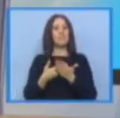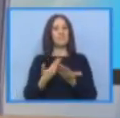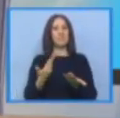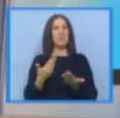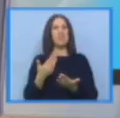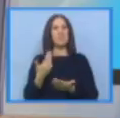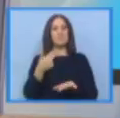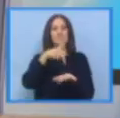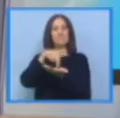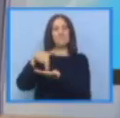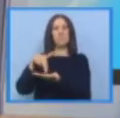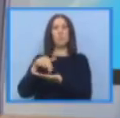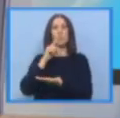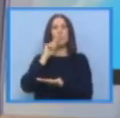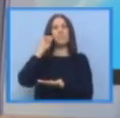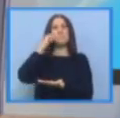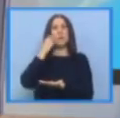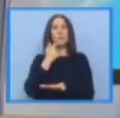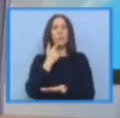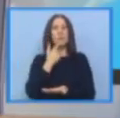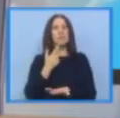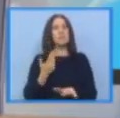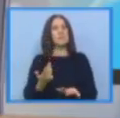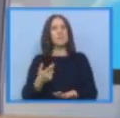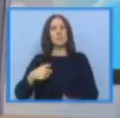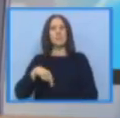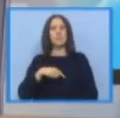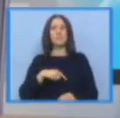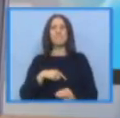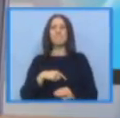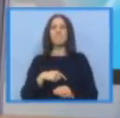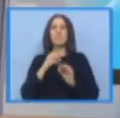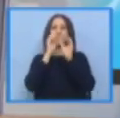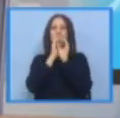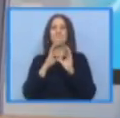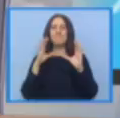dos implicados que temos de ter aqui uma noção de